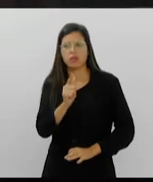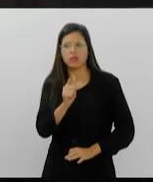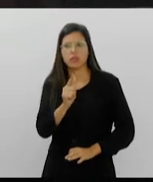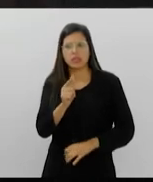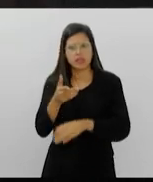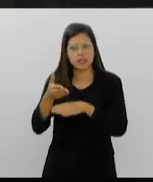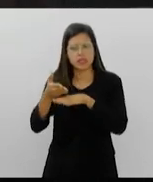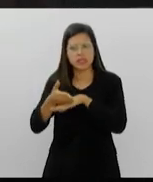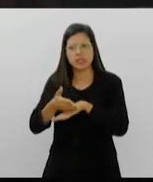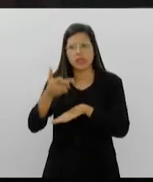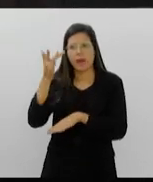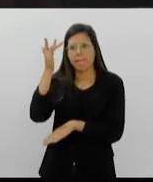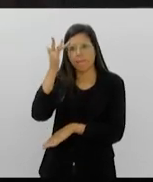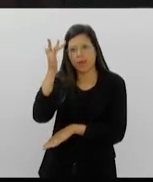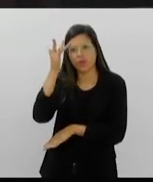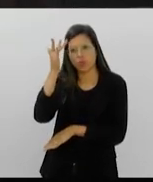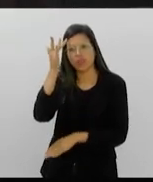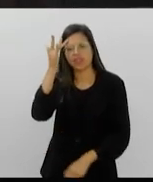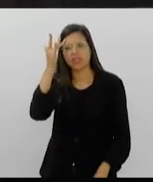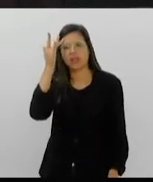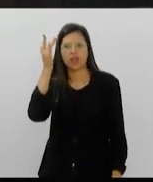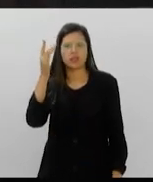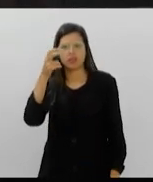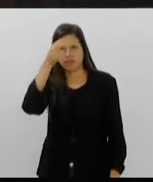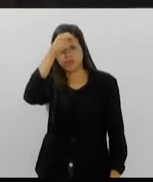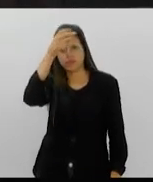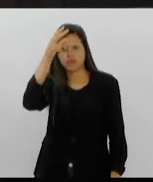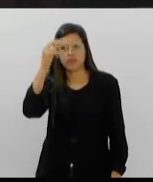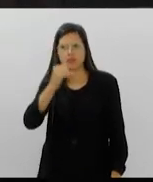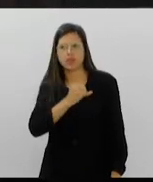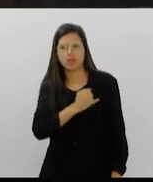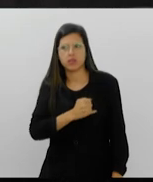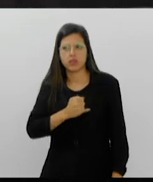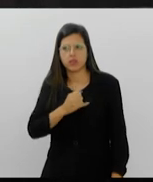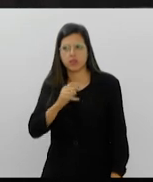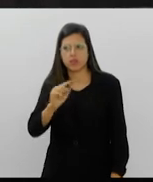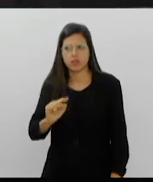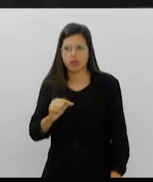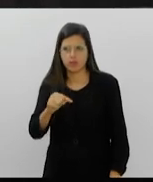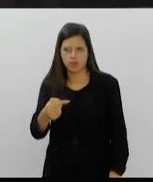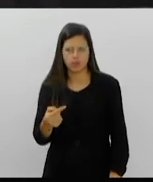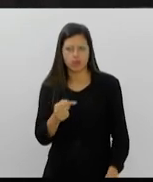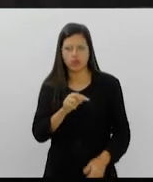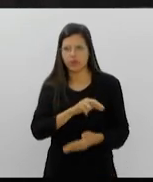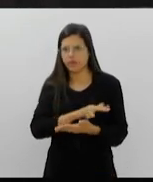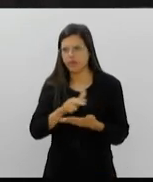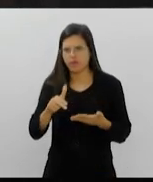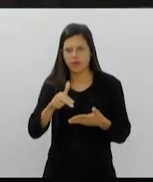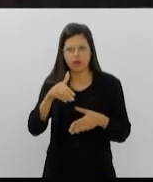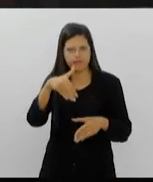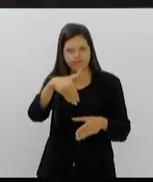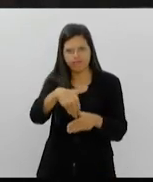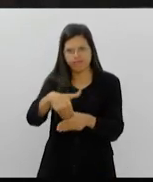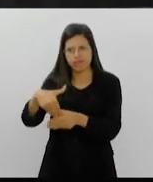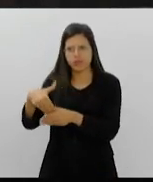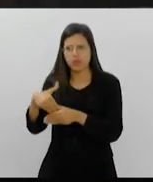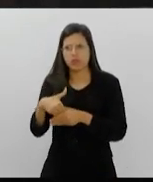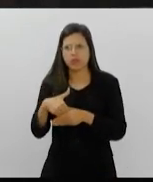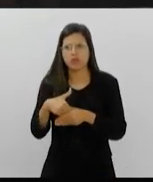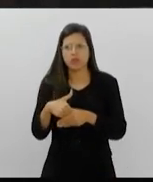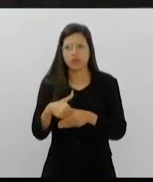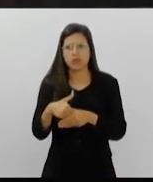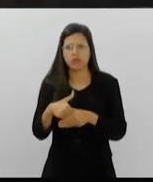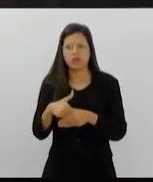dessa cidade de São João de Meriti. Depois de tantas eleições consecutivas, cheguei